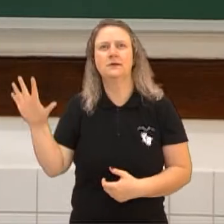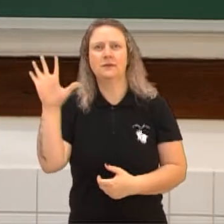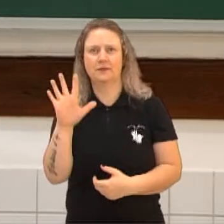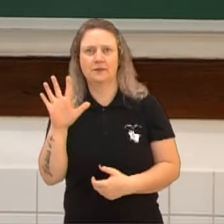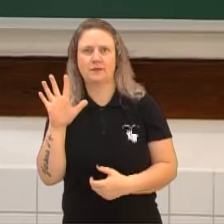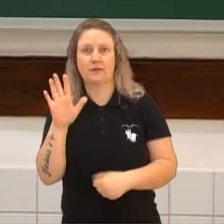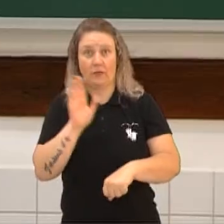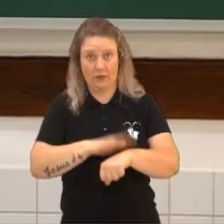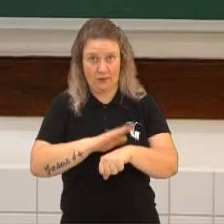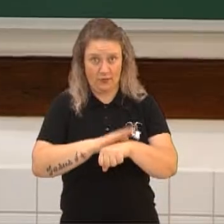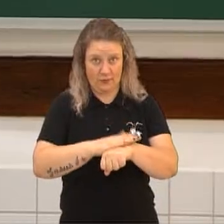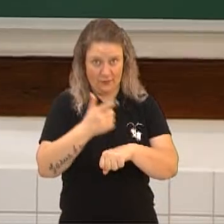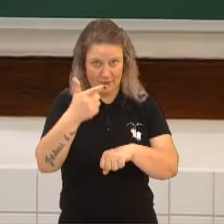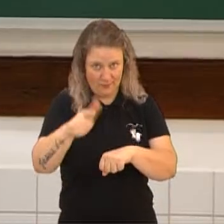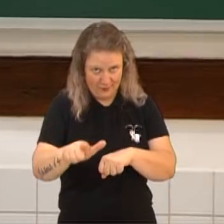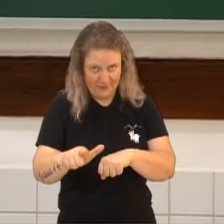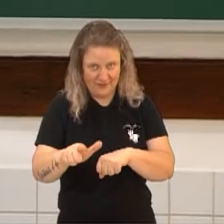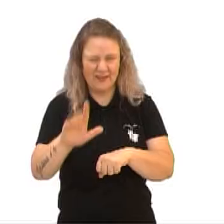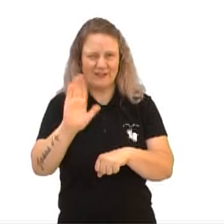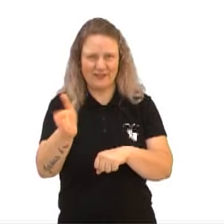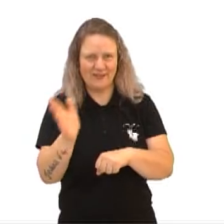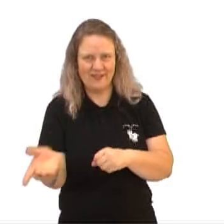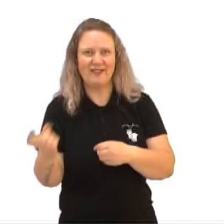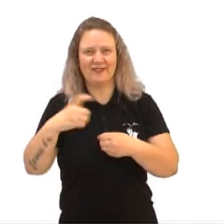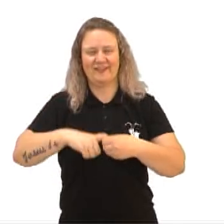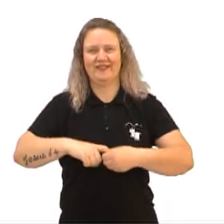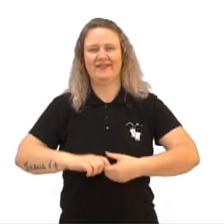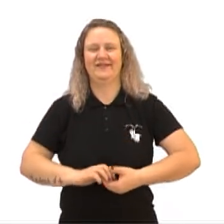deixar um tempinho para vocês e daqui a pouco nós voltamos.